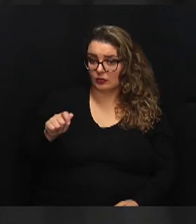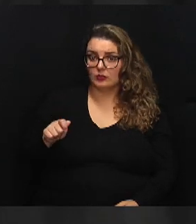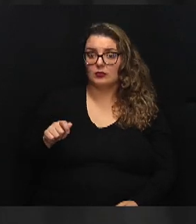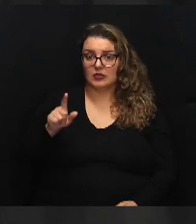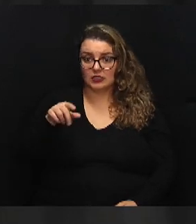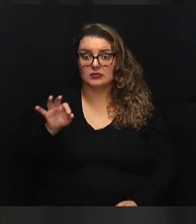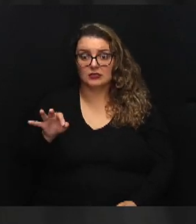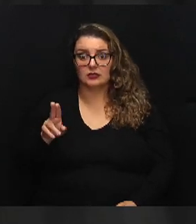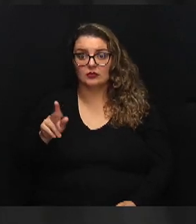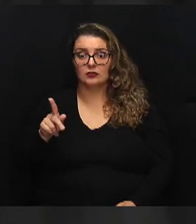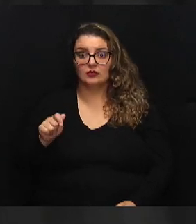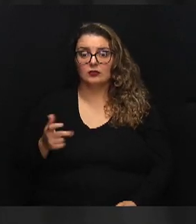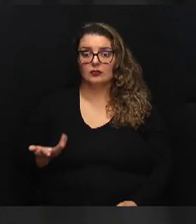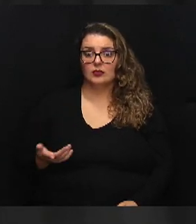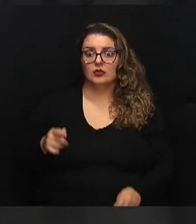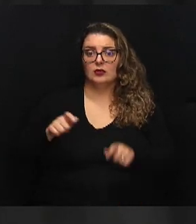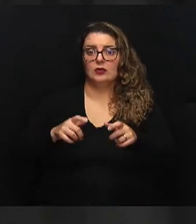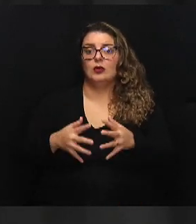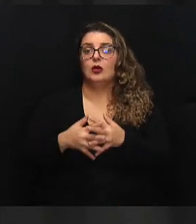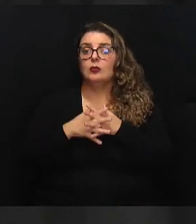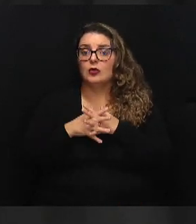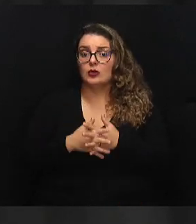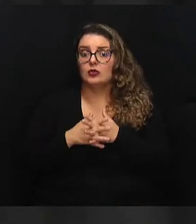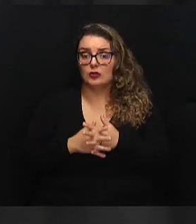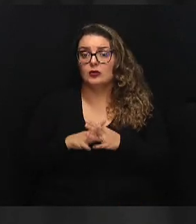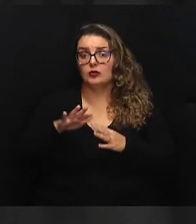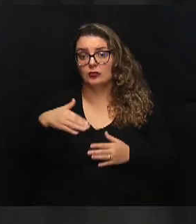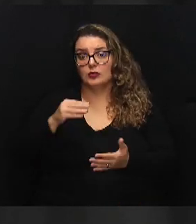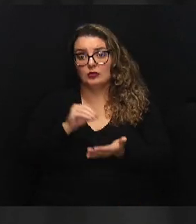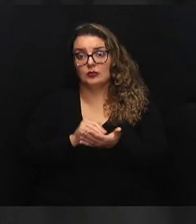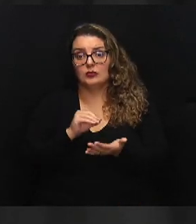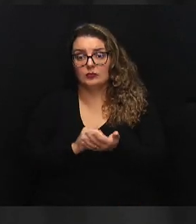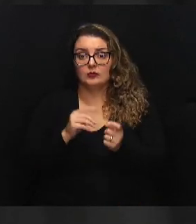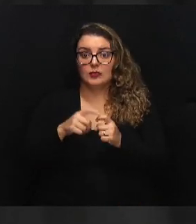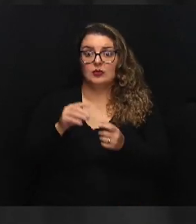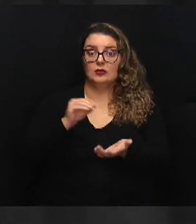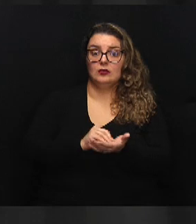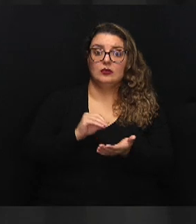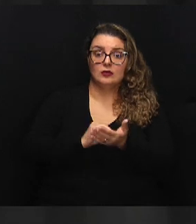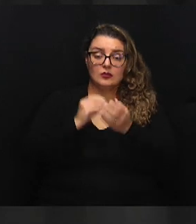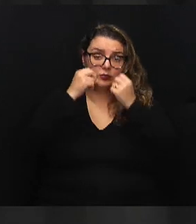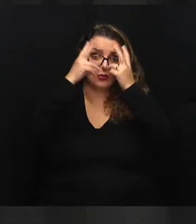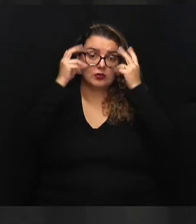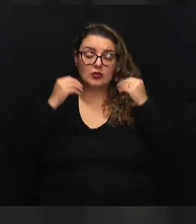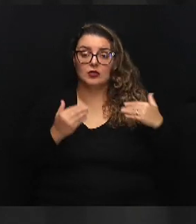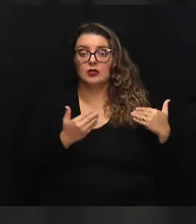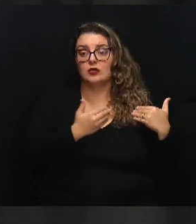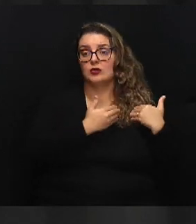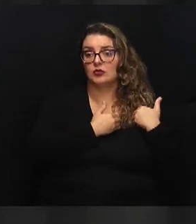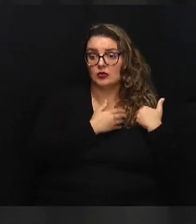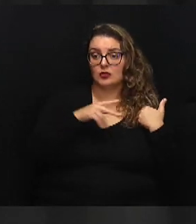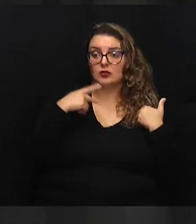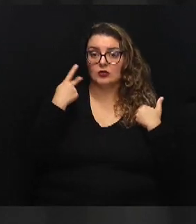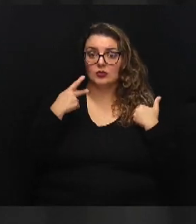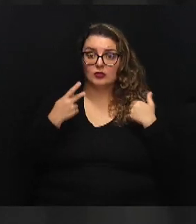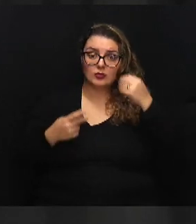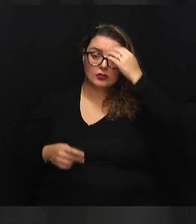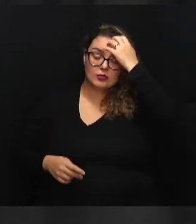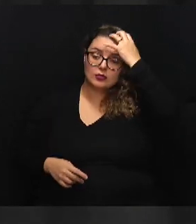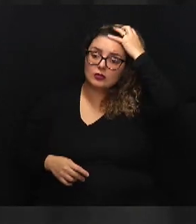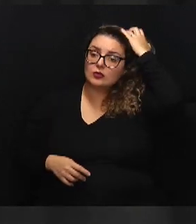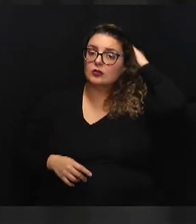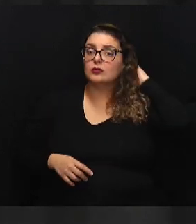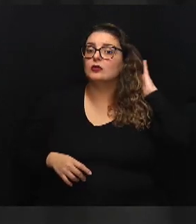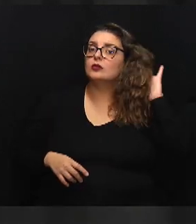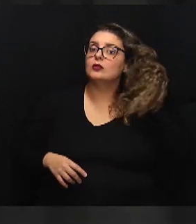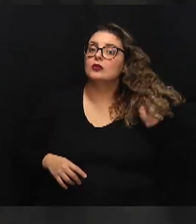UPA. E aí o pessoal confunde quando falta médico, quando falta enfermeiro, que a responsabilidade é do vereador. O vereador é o